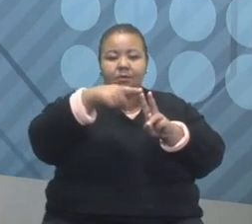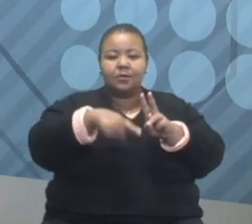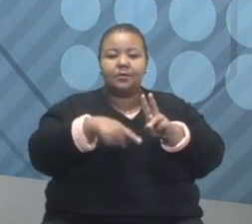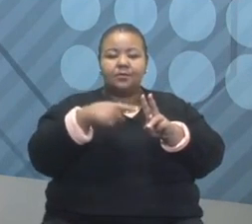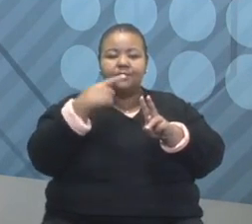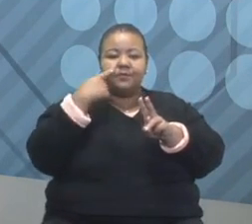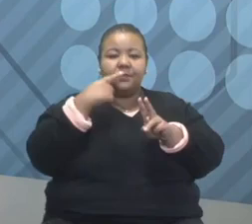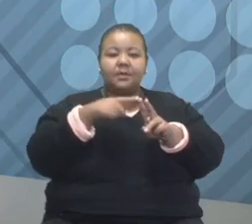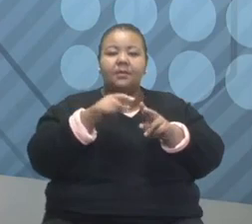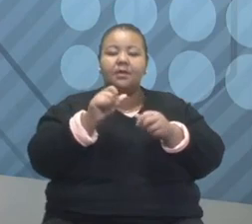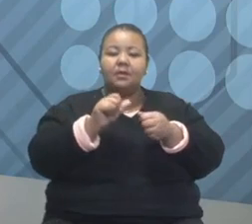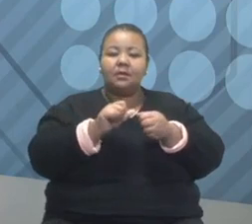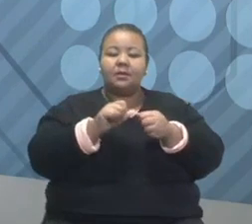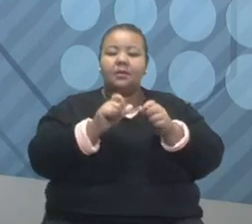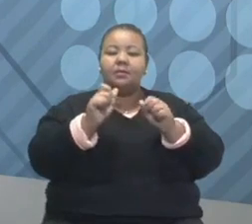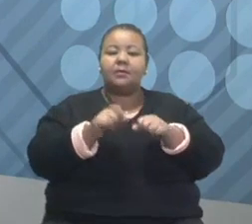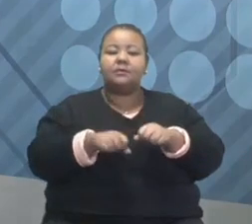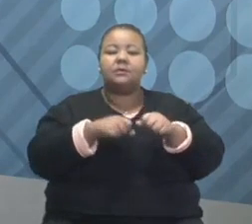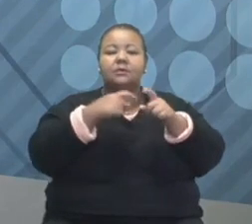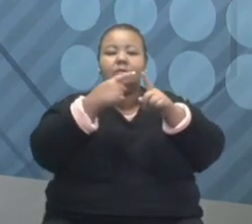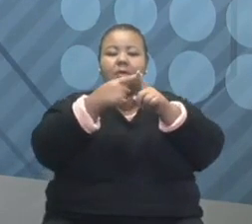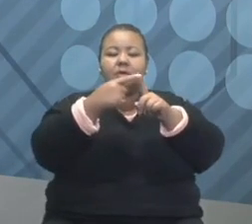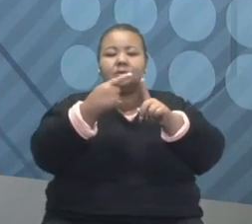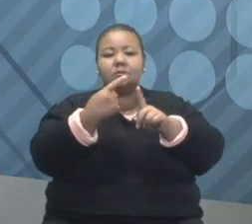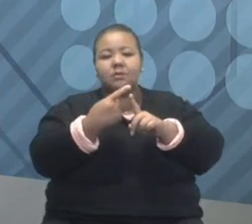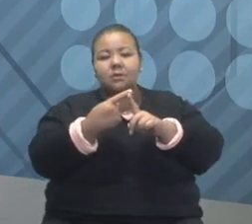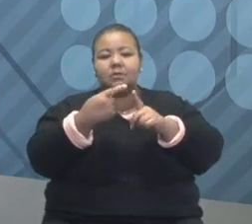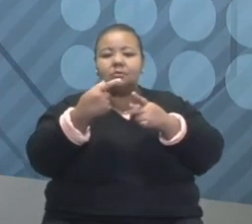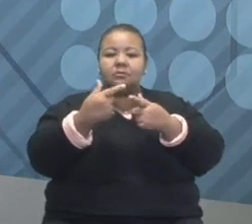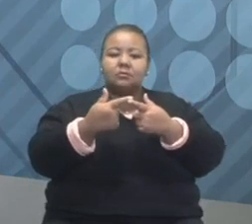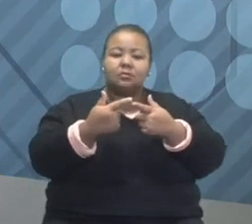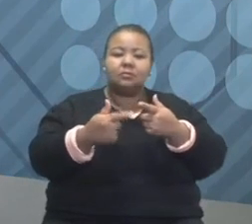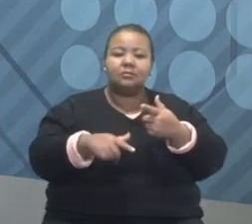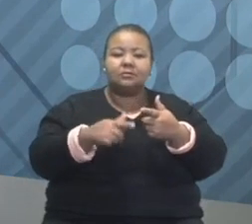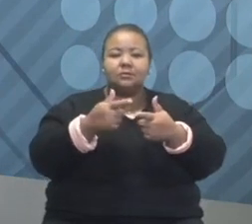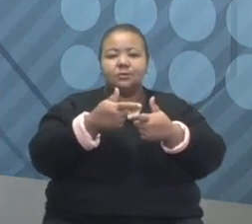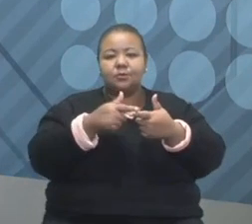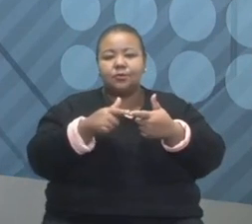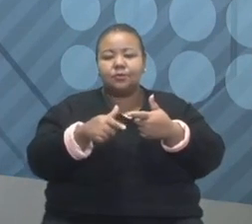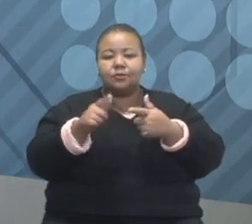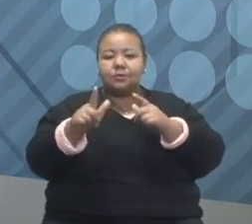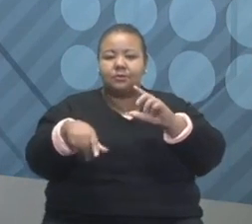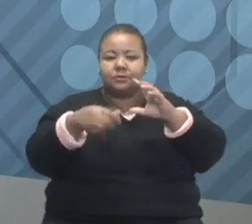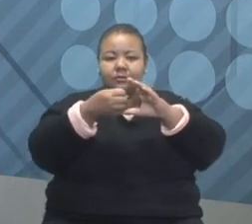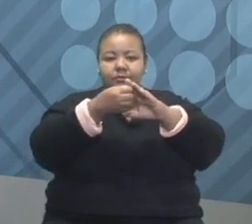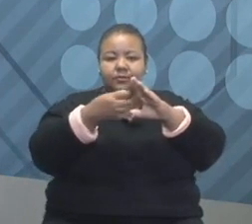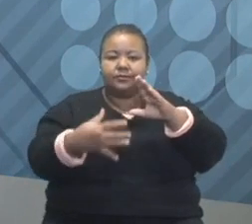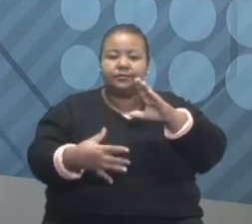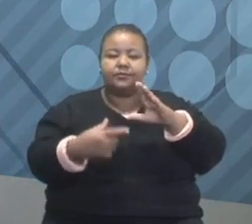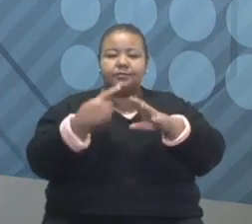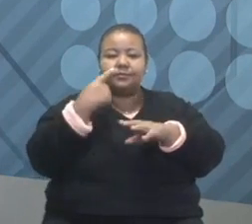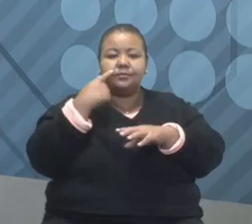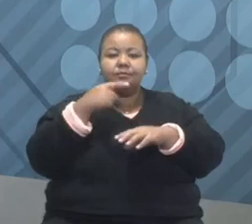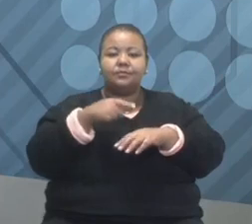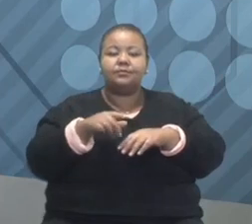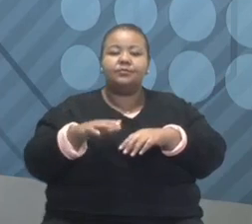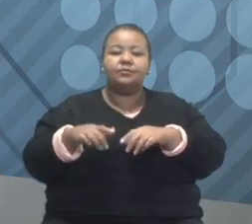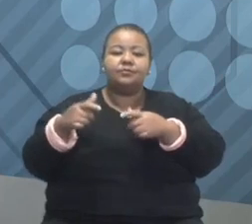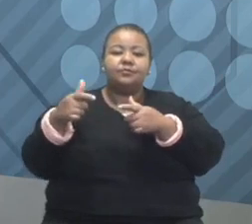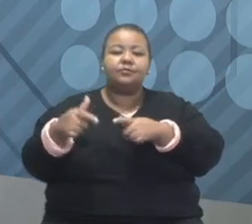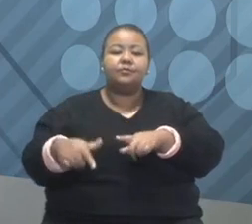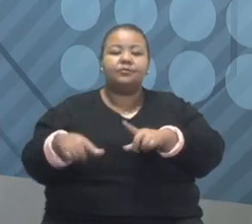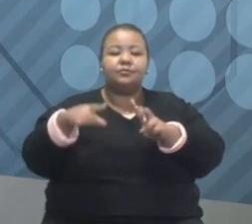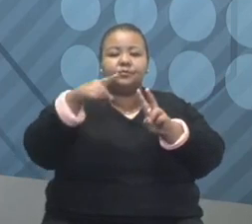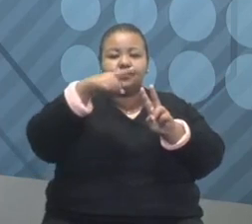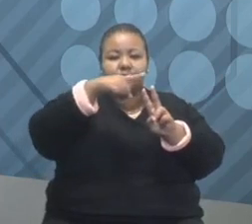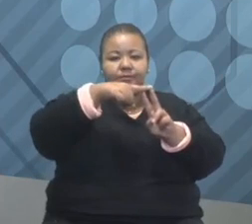as operações que podem ser realizadas, os produtos, as suas características. Vimos também os espaços vetoriais, como